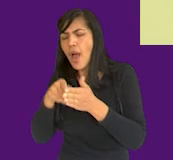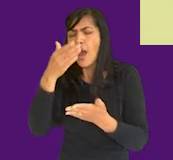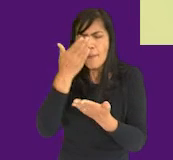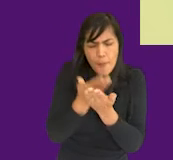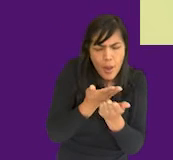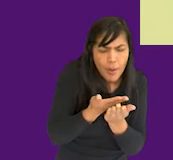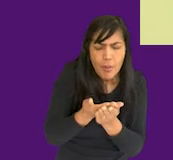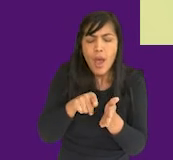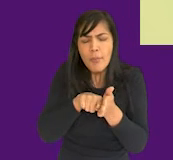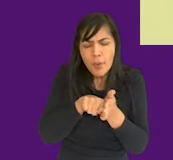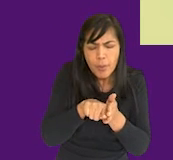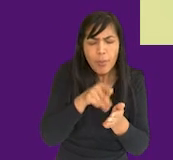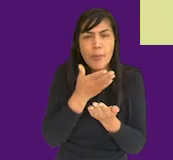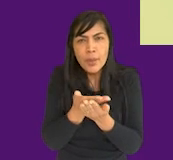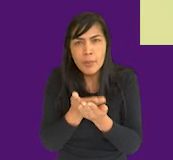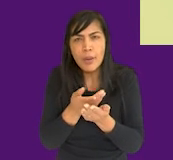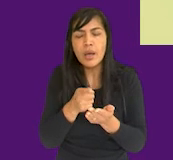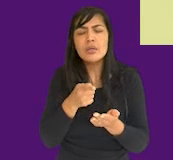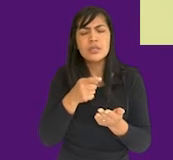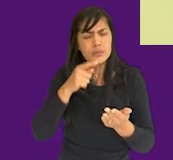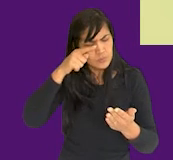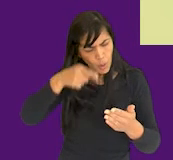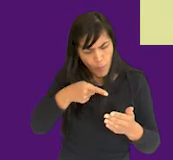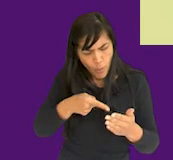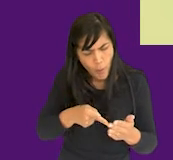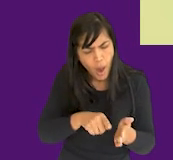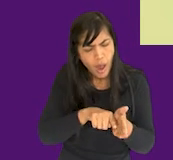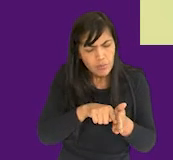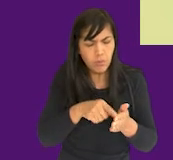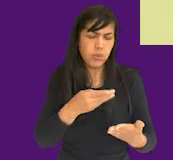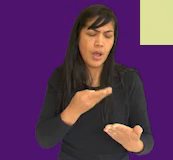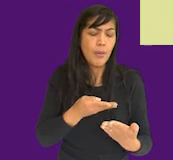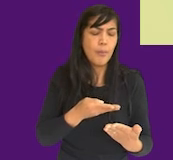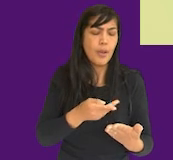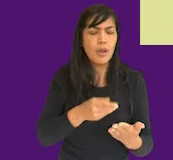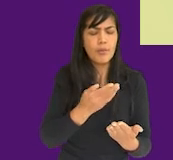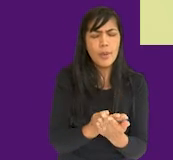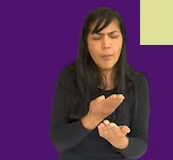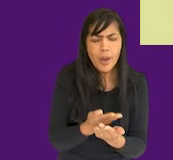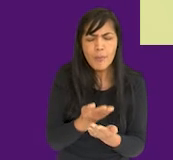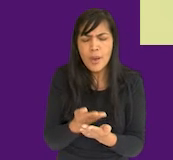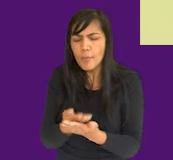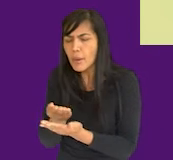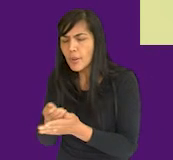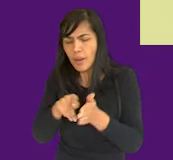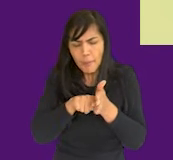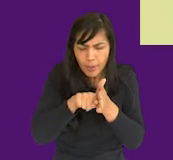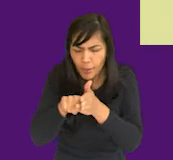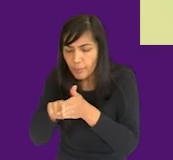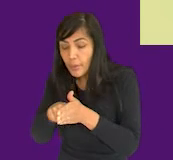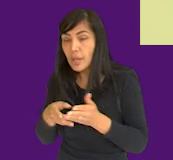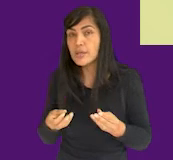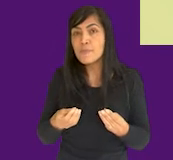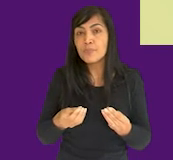não qualquer empresa de consultoria e eles aprofundam Nas questões e